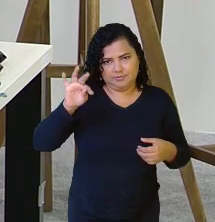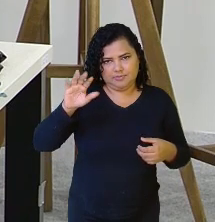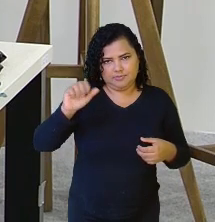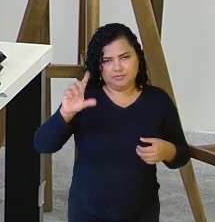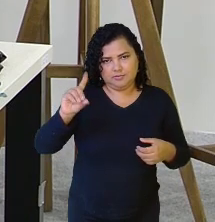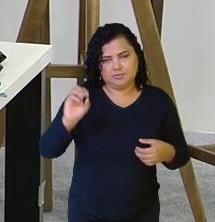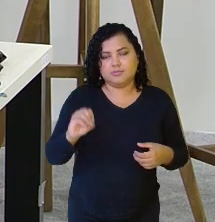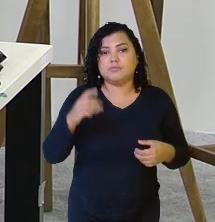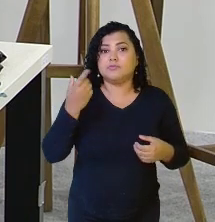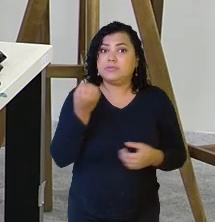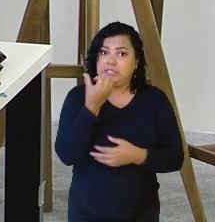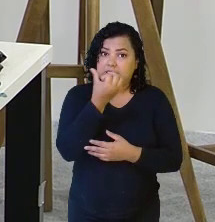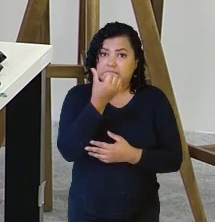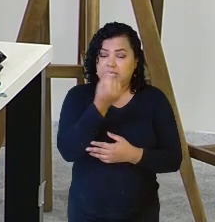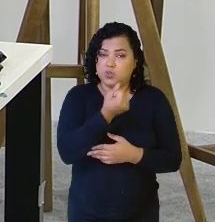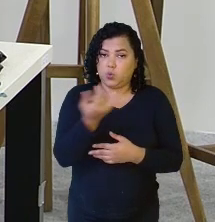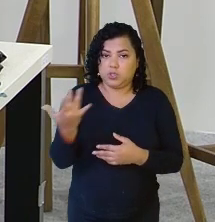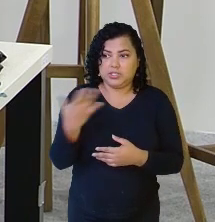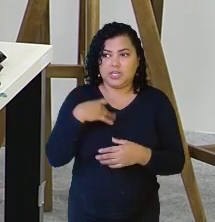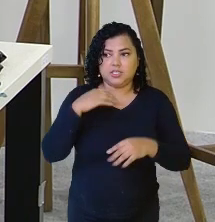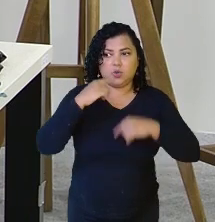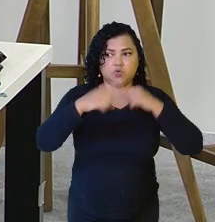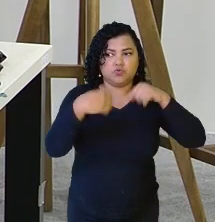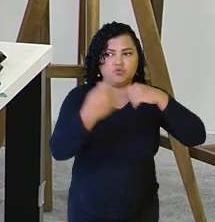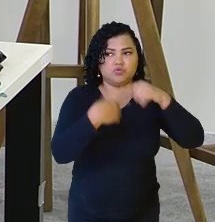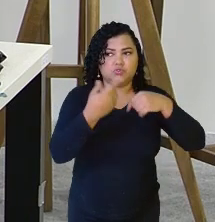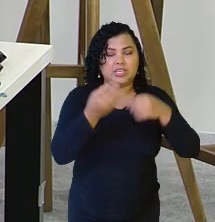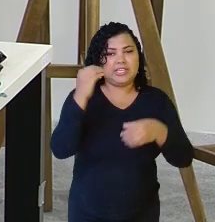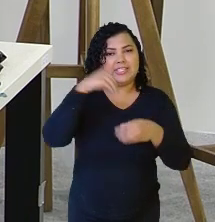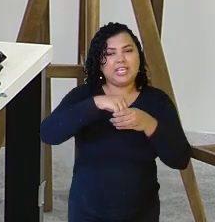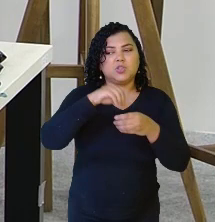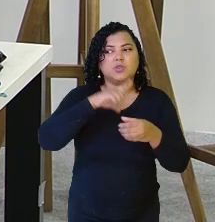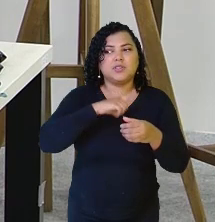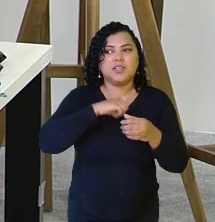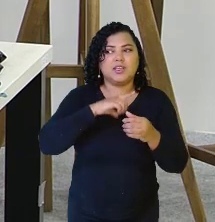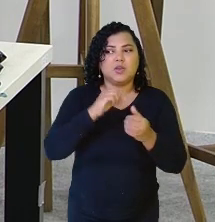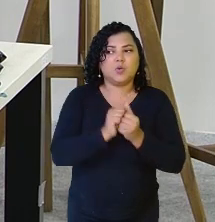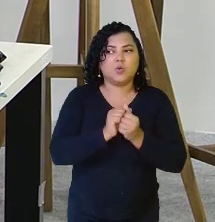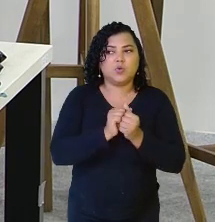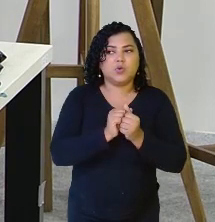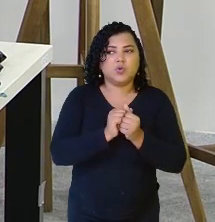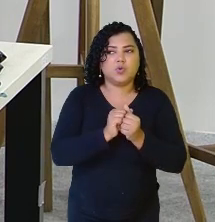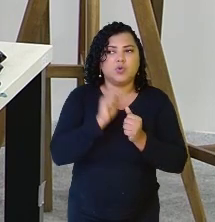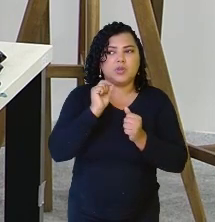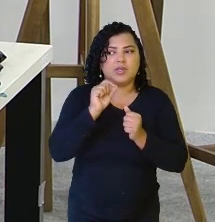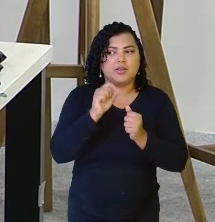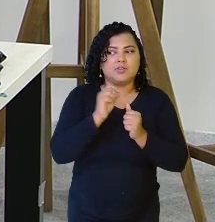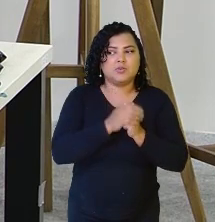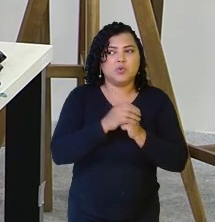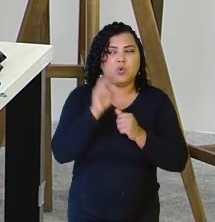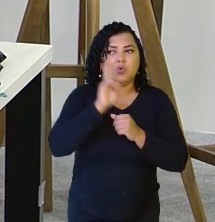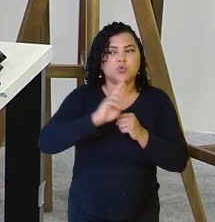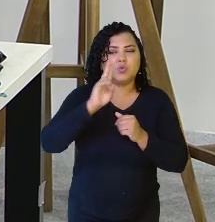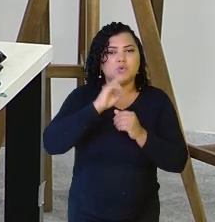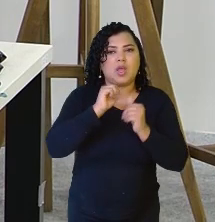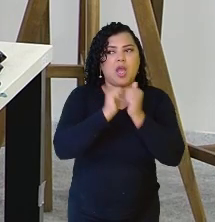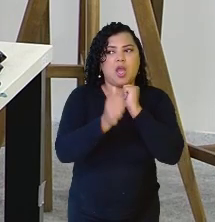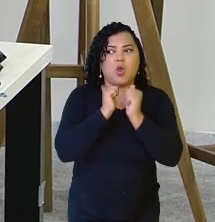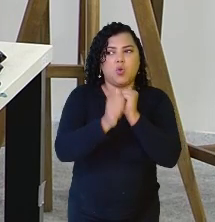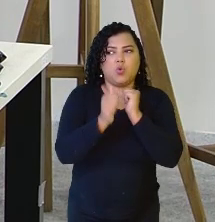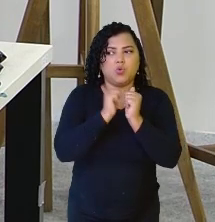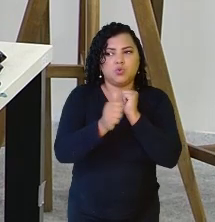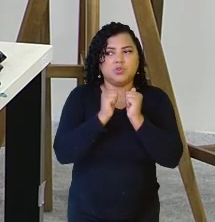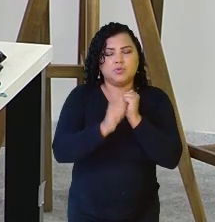leite fermentado, emendou com fita, né? E dentro delas, para colar uma na outra, ele colocou arroz.